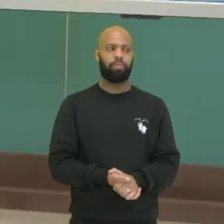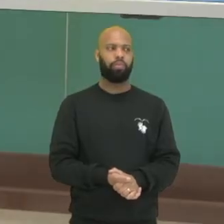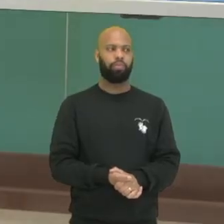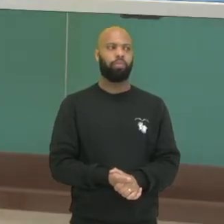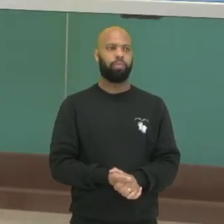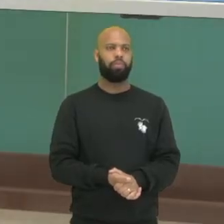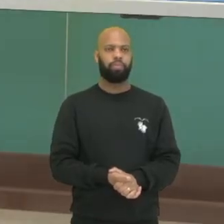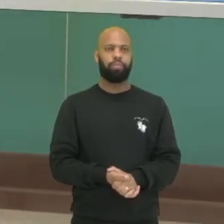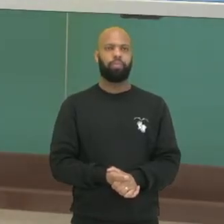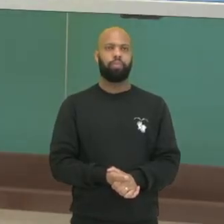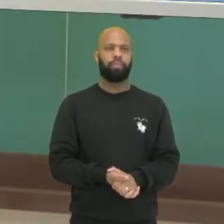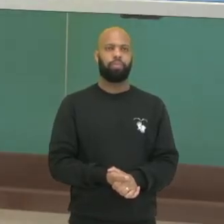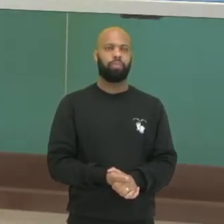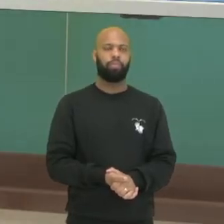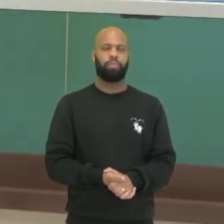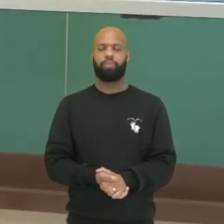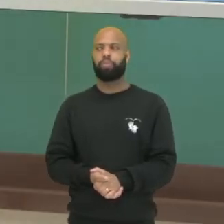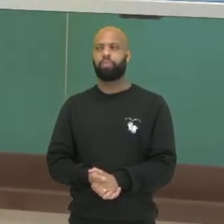A noite na